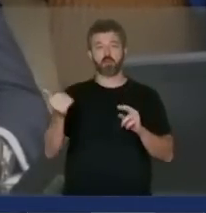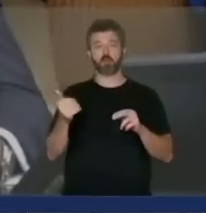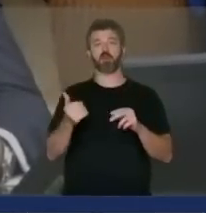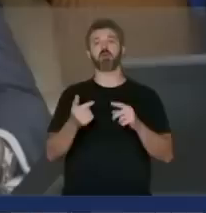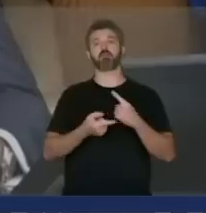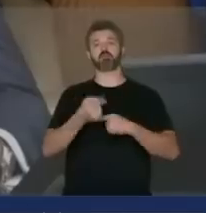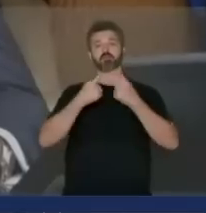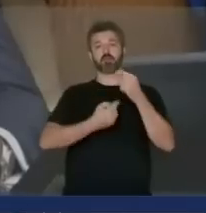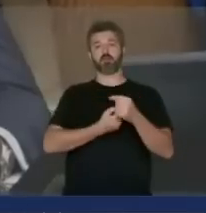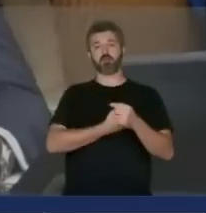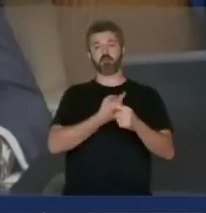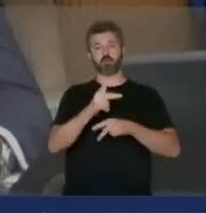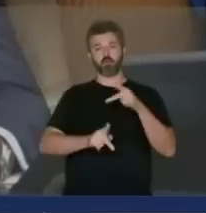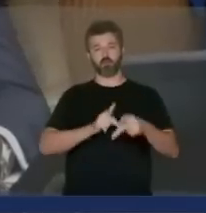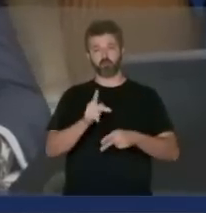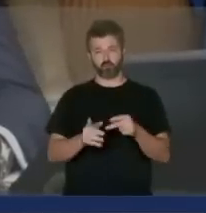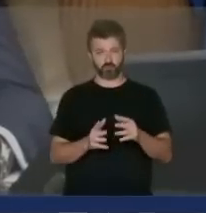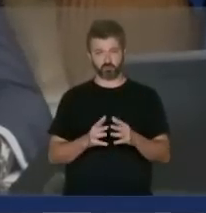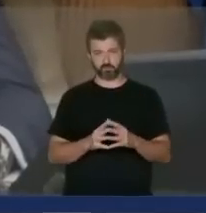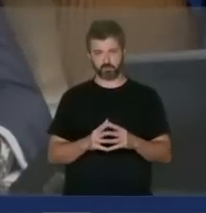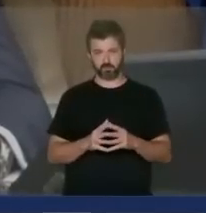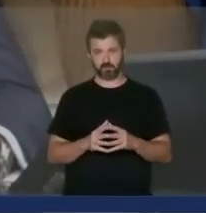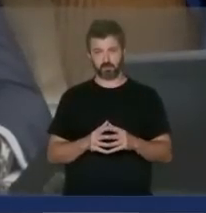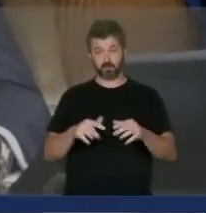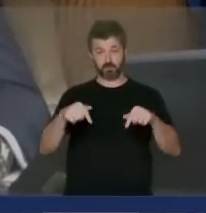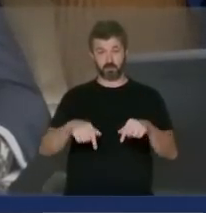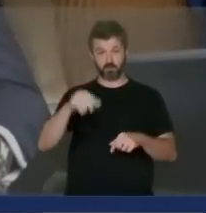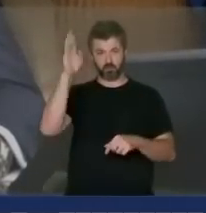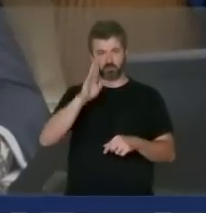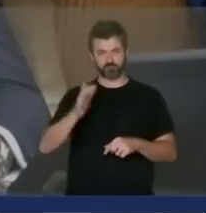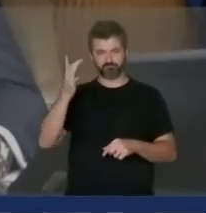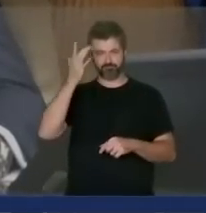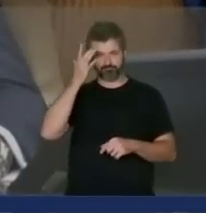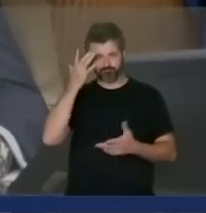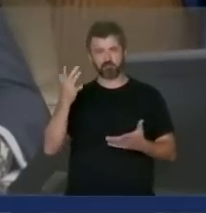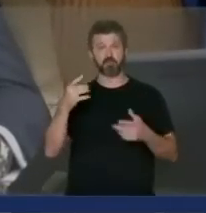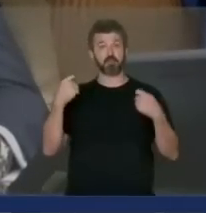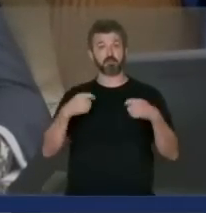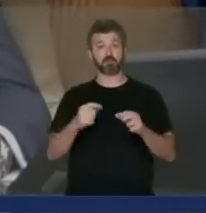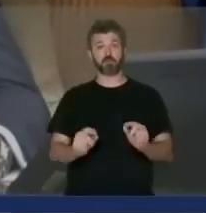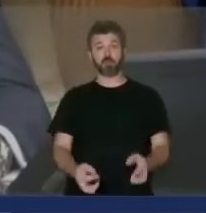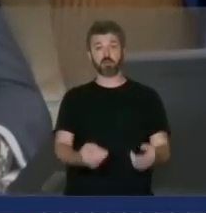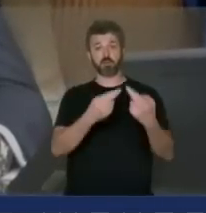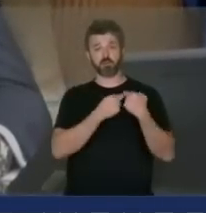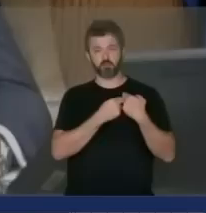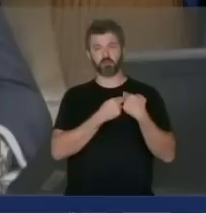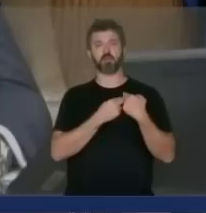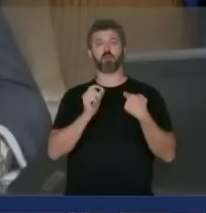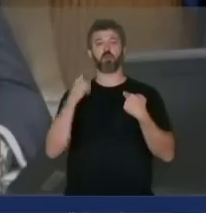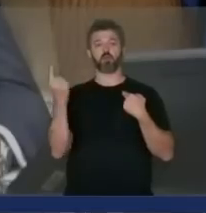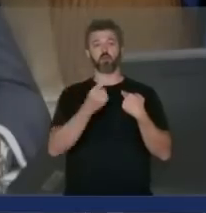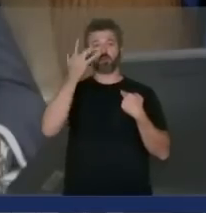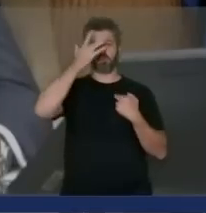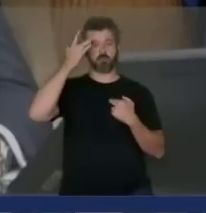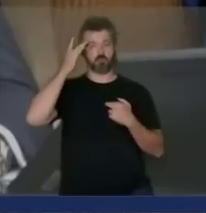da vida do povo brasileiro. Este Brasil moderno exige a responsabilidade de todos que